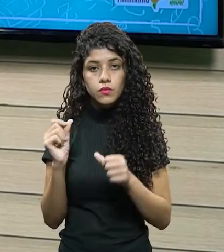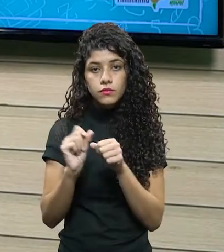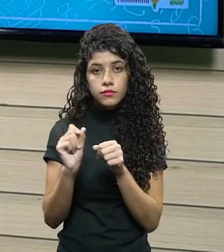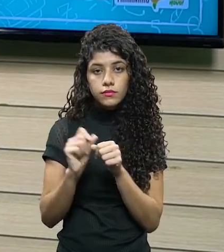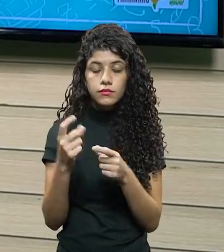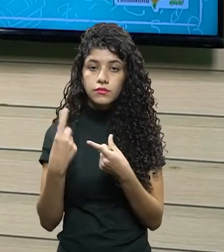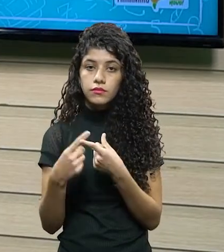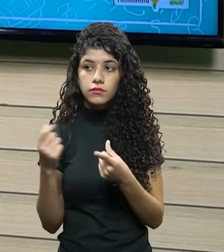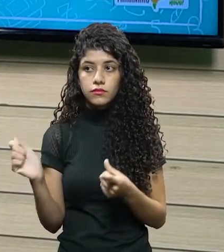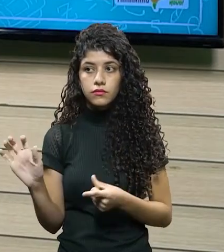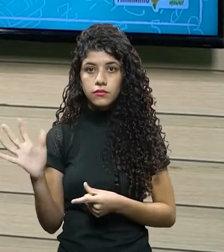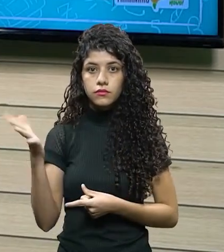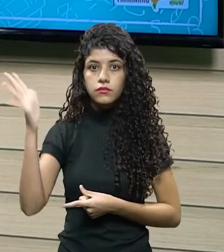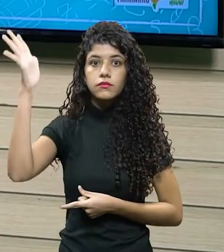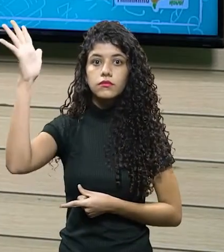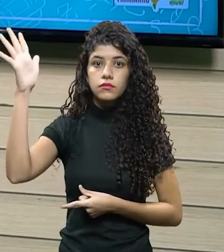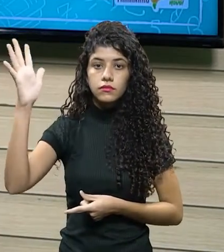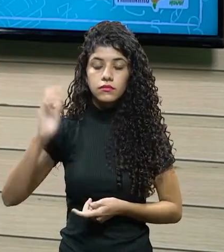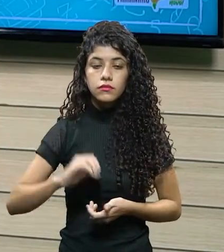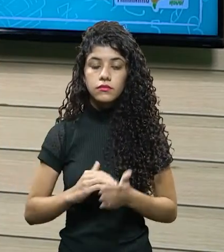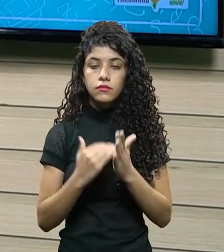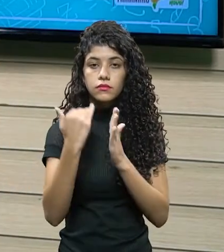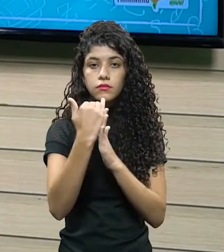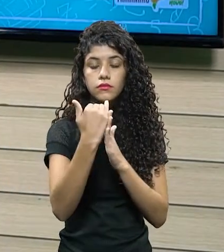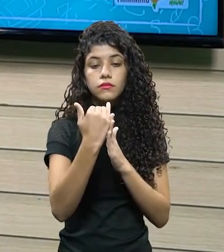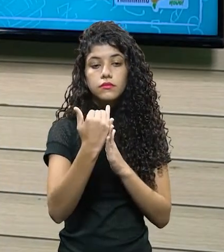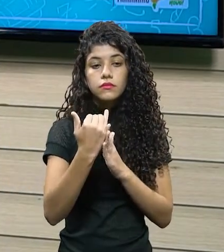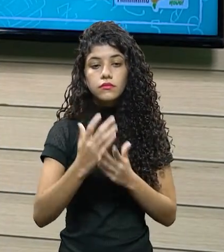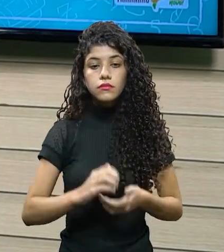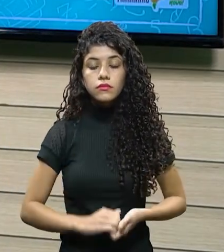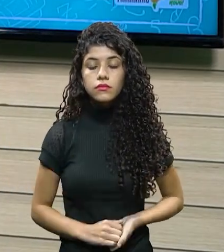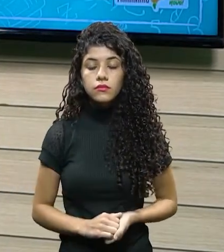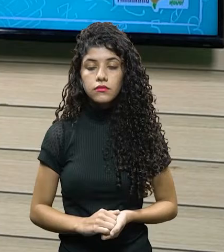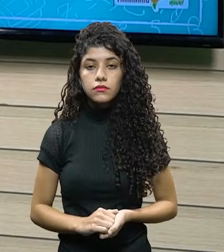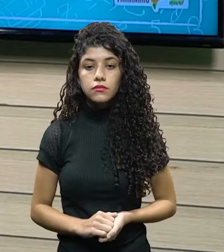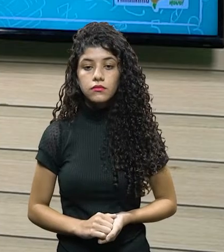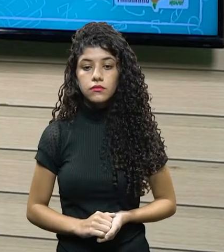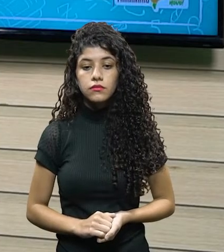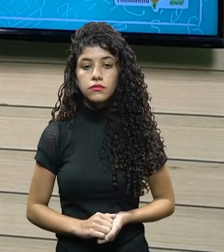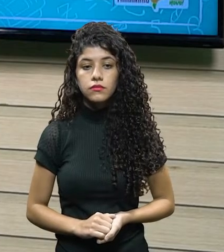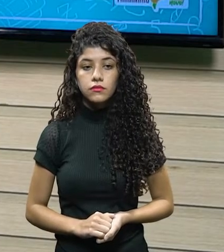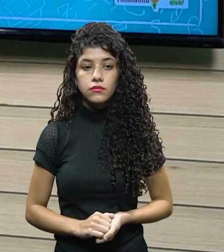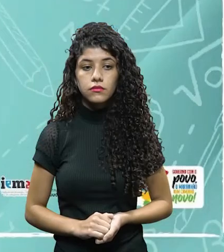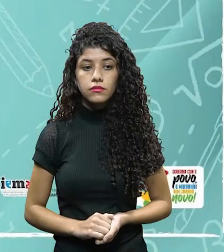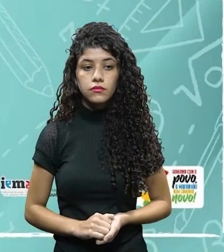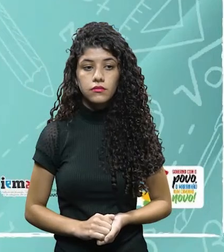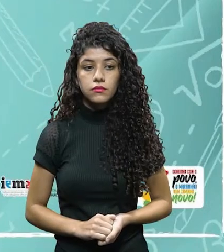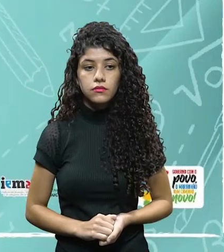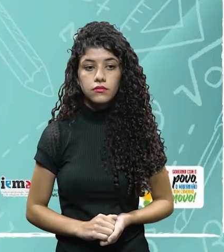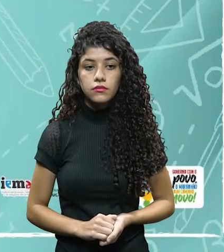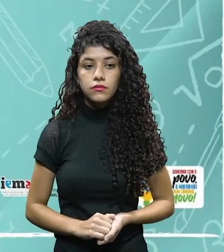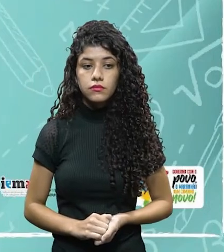ter toda uma análise nesses parâmetros, que é o custo, o volume e o lucro.